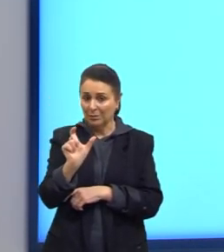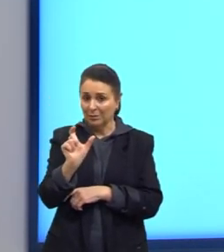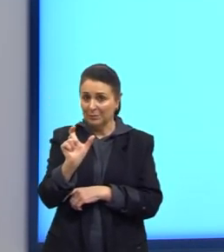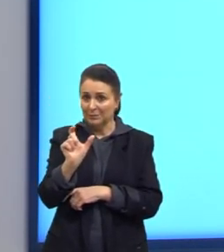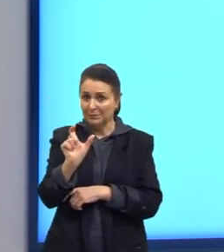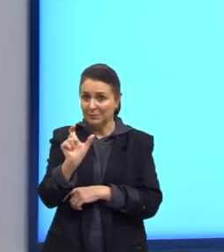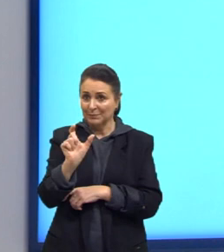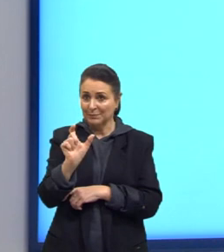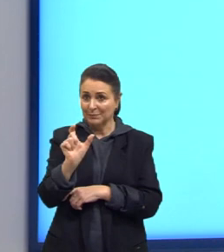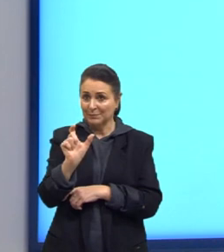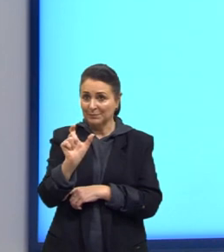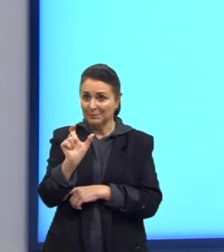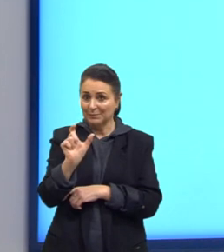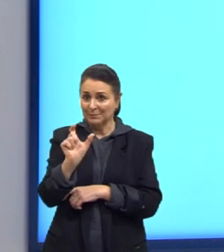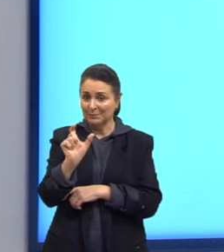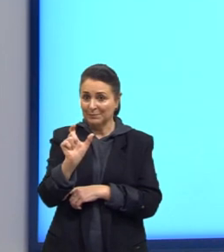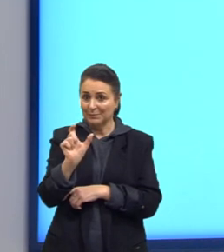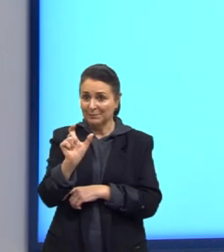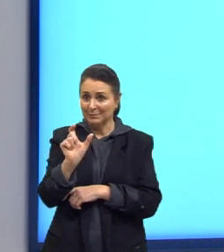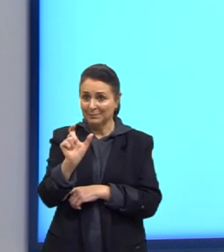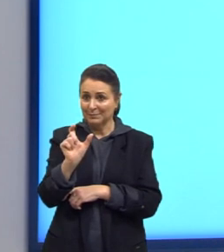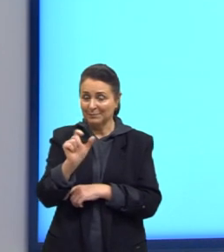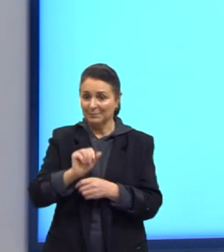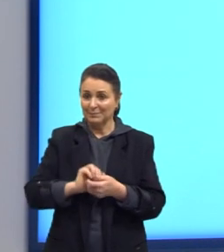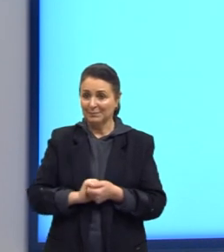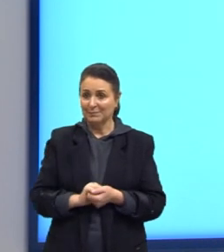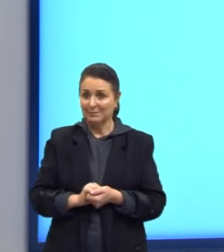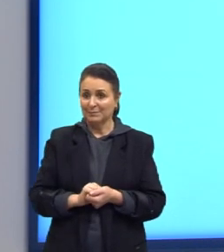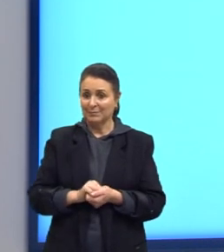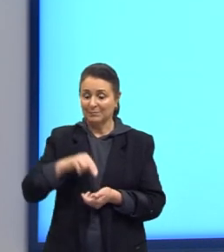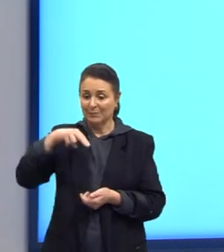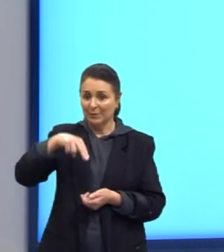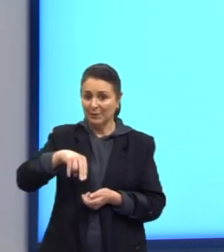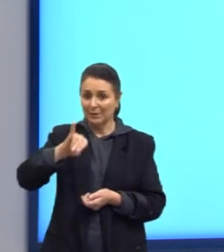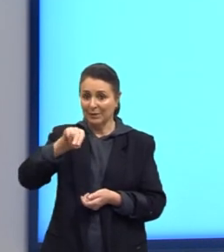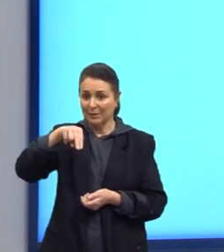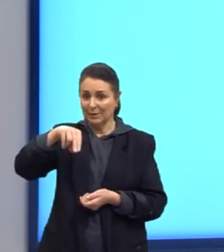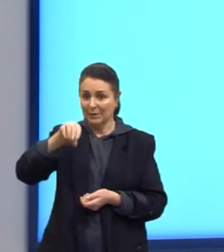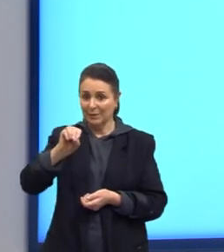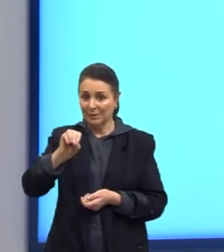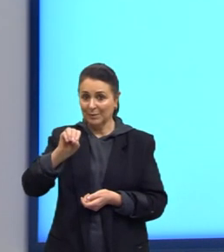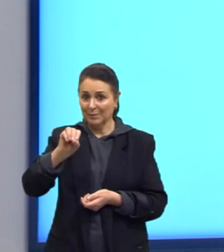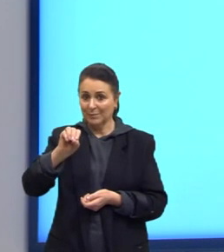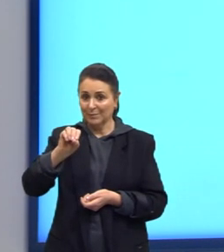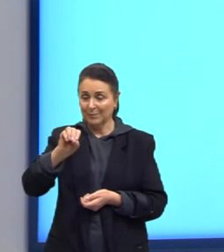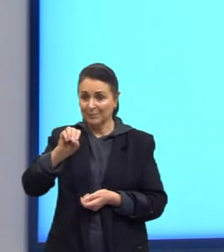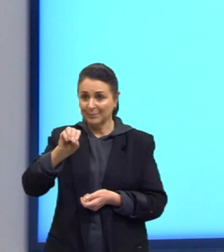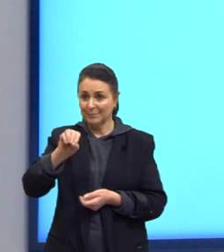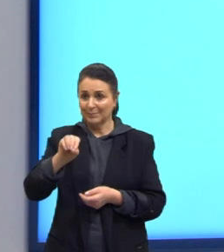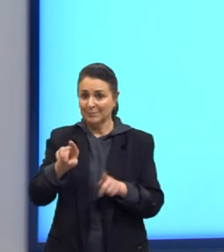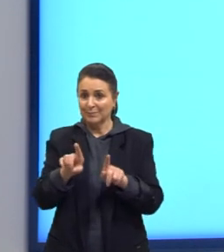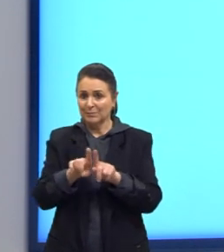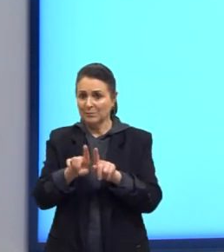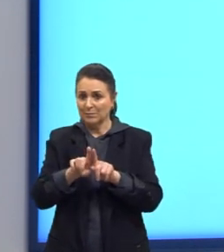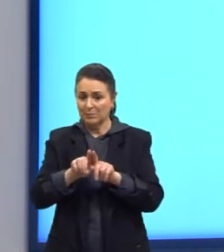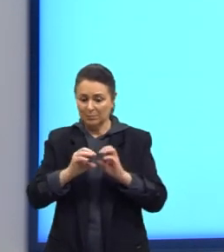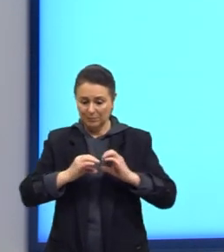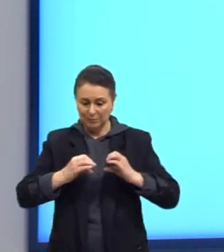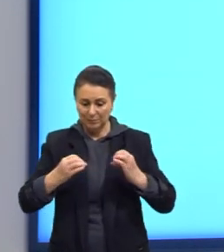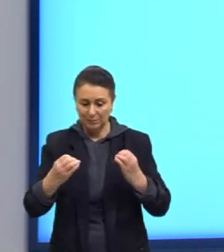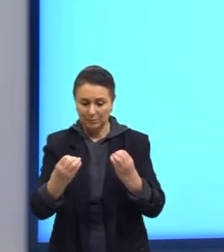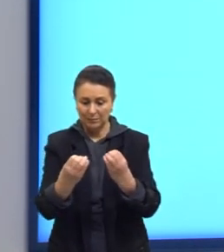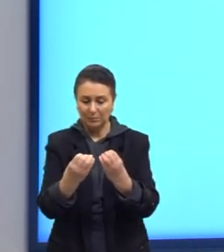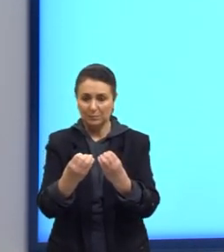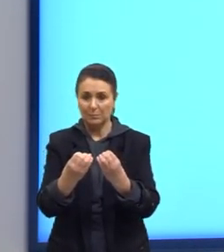espanhol pastel são empanadas ninho né menino